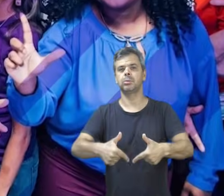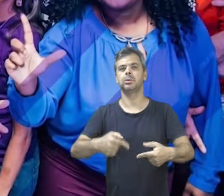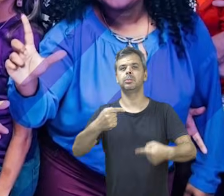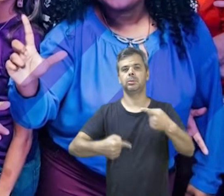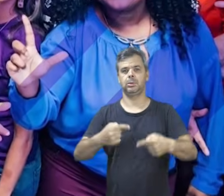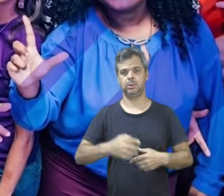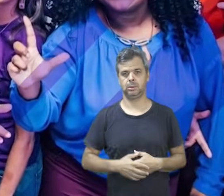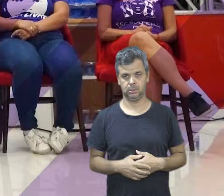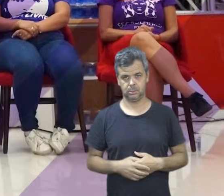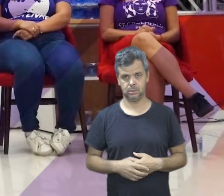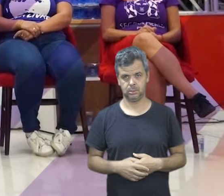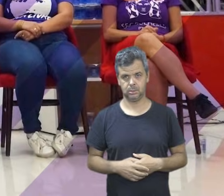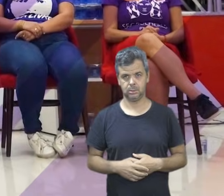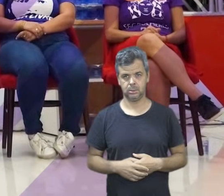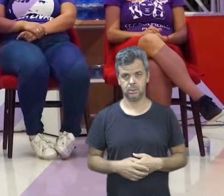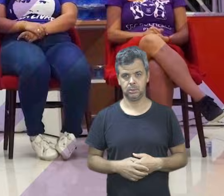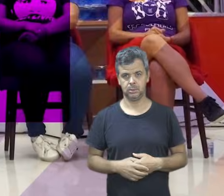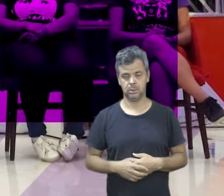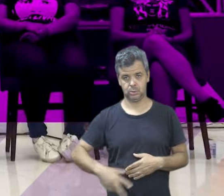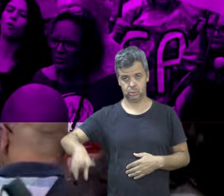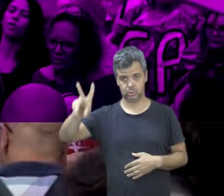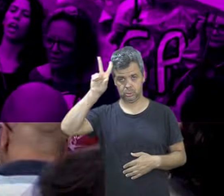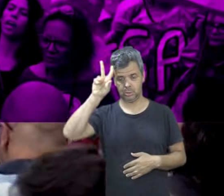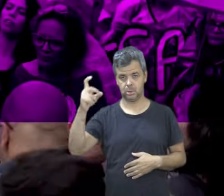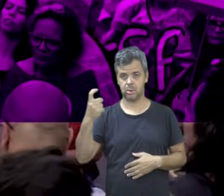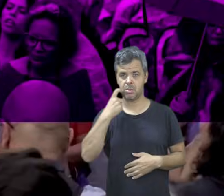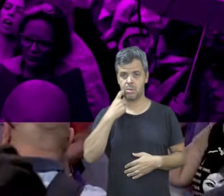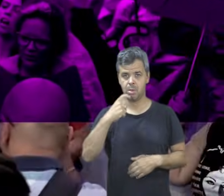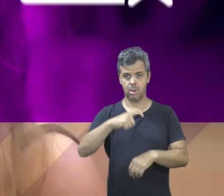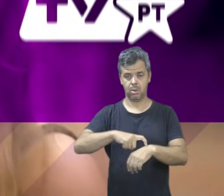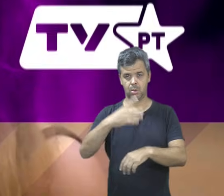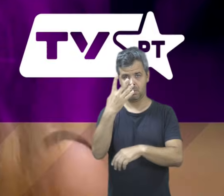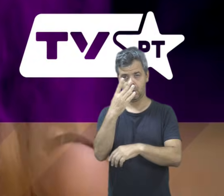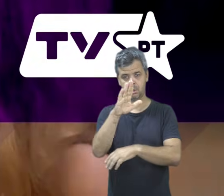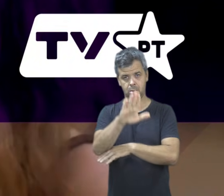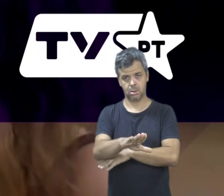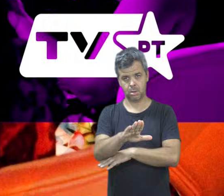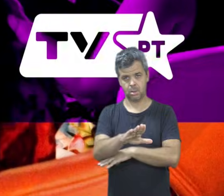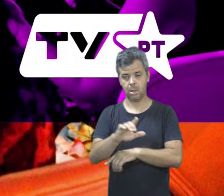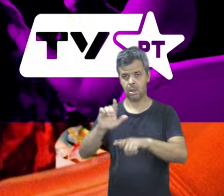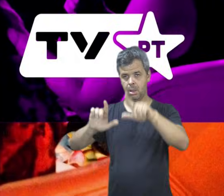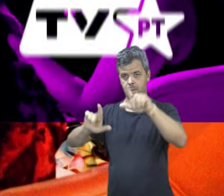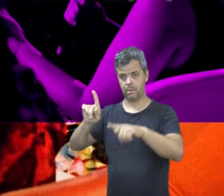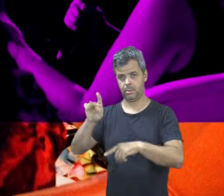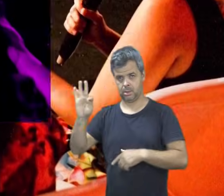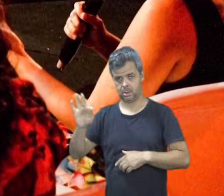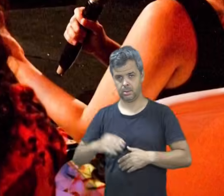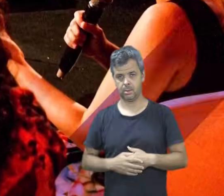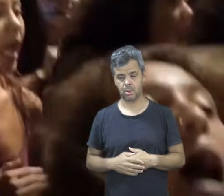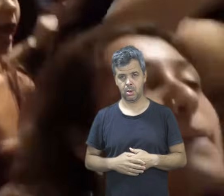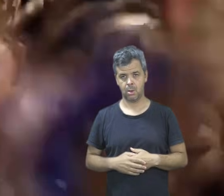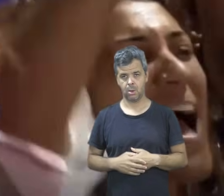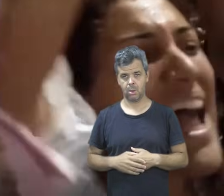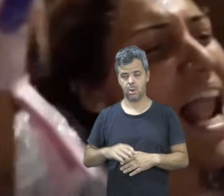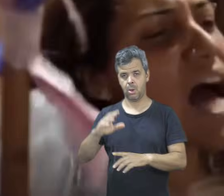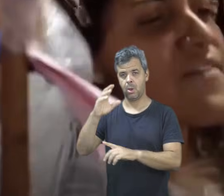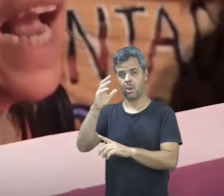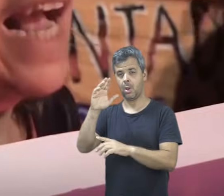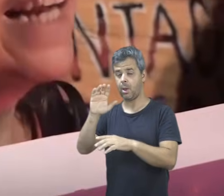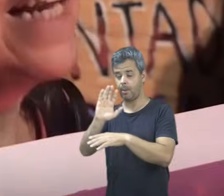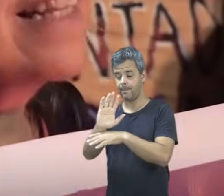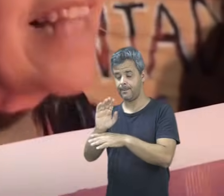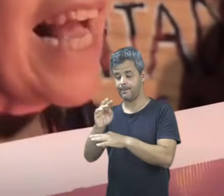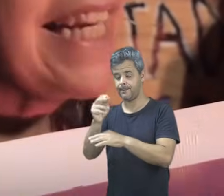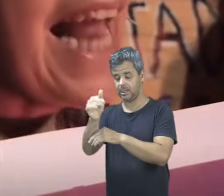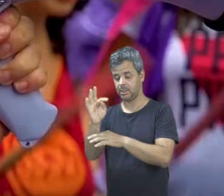política. De segunda a sexta, às 4h na TVPT. O canal do partido que